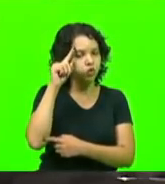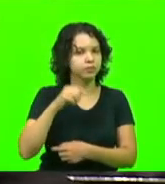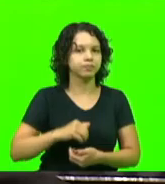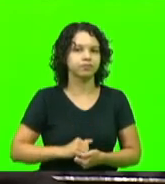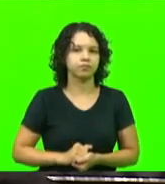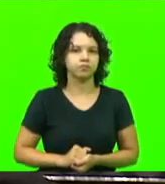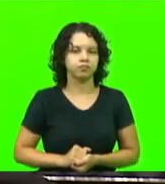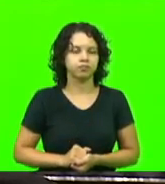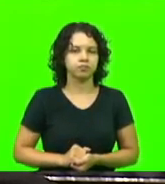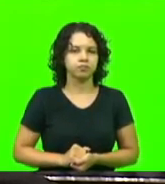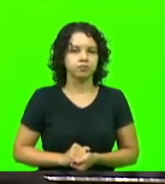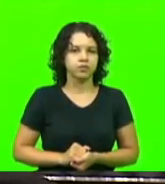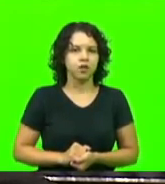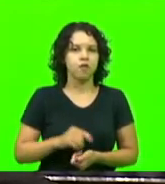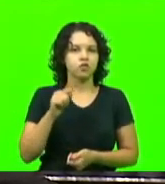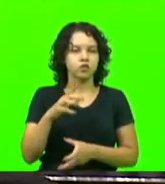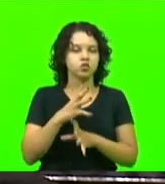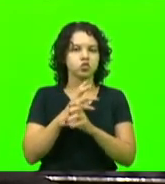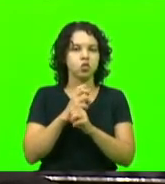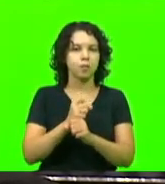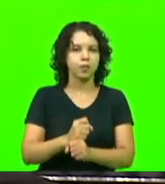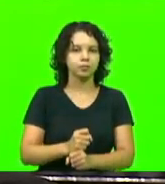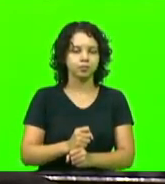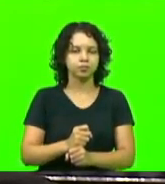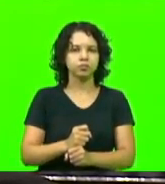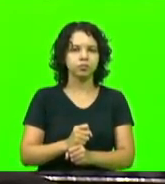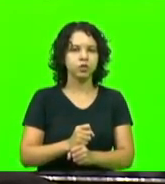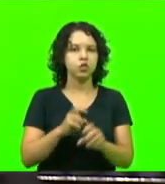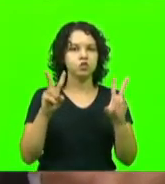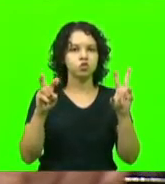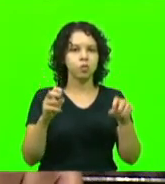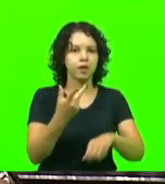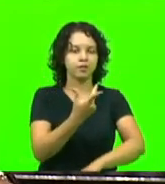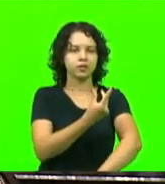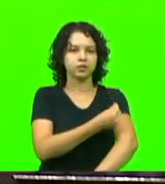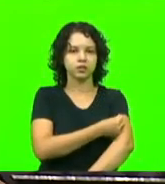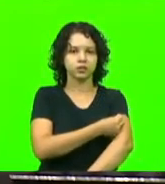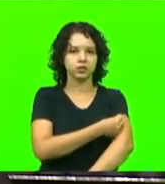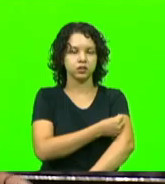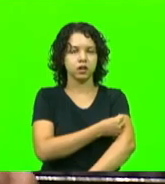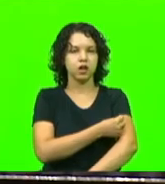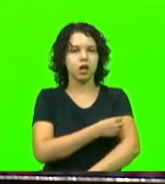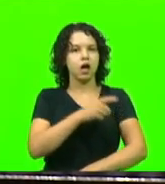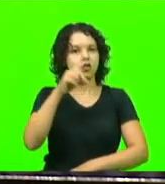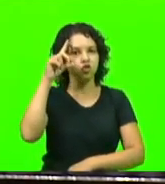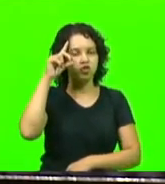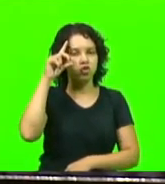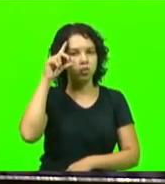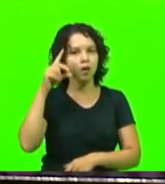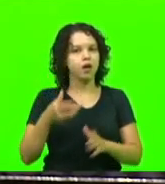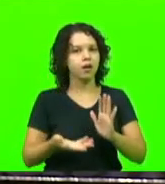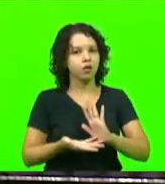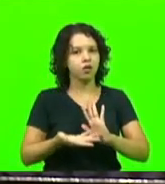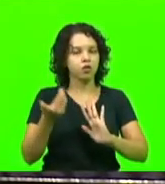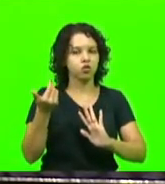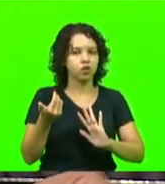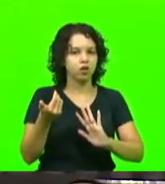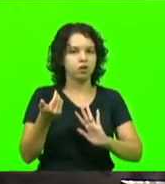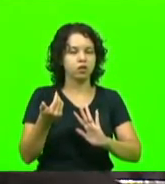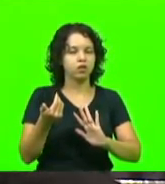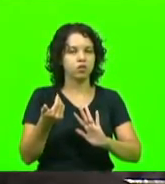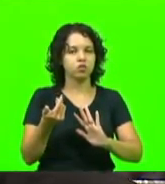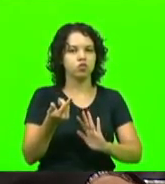conta que o senhor falou aí com relação àquela vacina, a Dilma queria tirar desse dinheiro